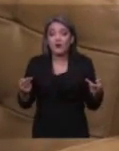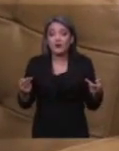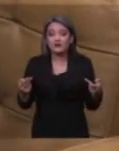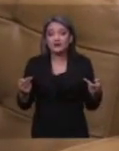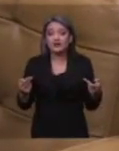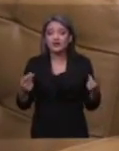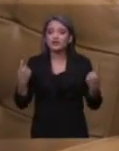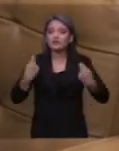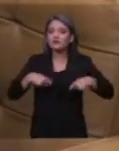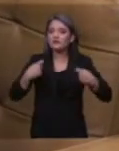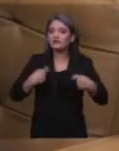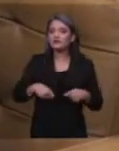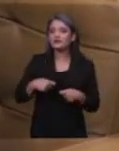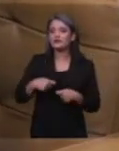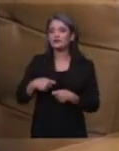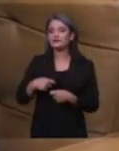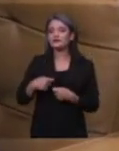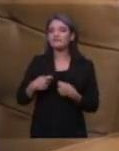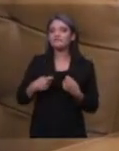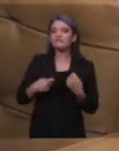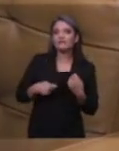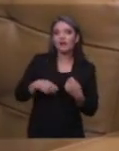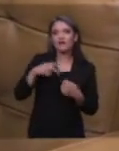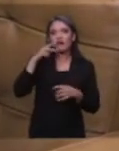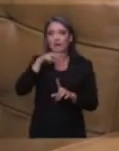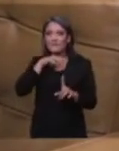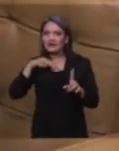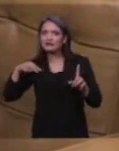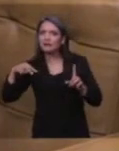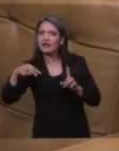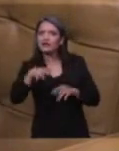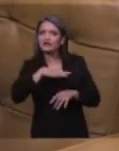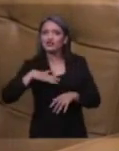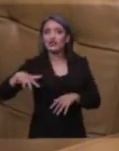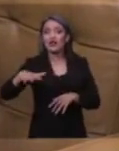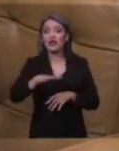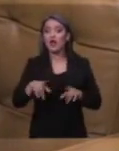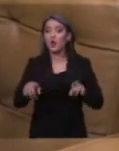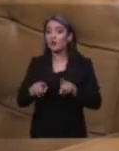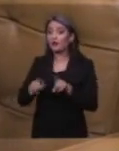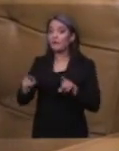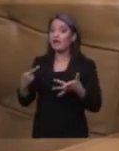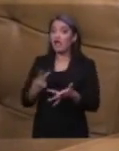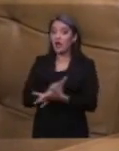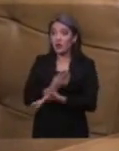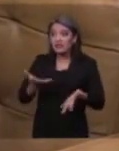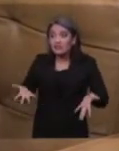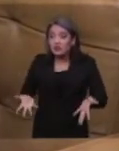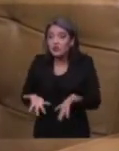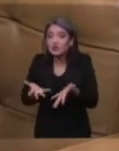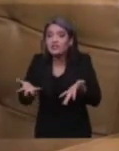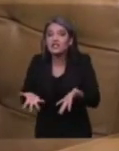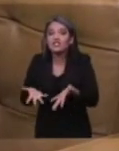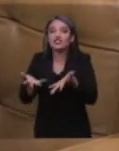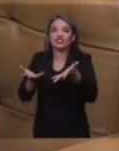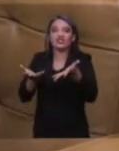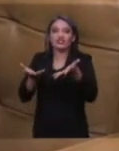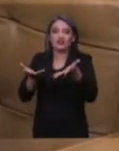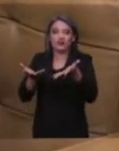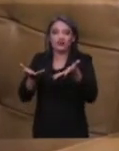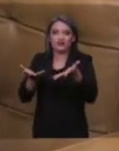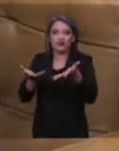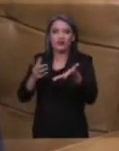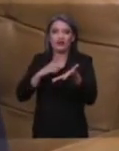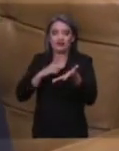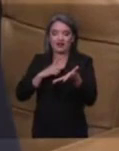olhadas nessa perspectiva. Afora o incentivo que havia a partir do